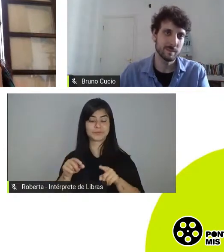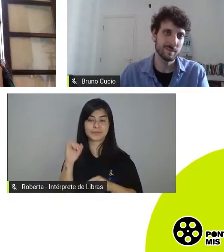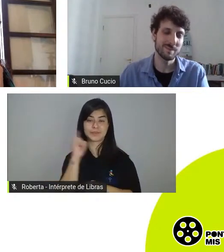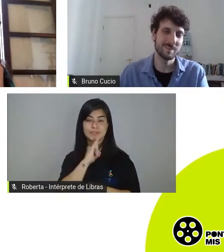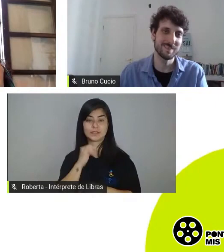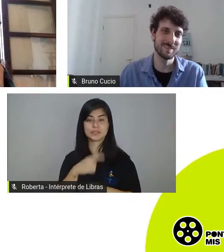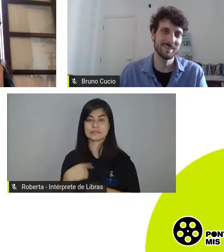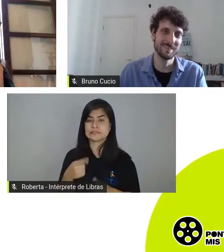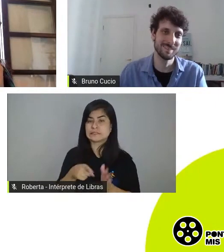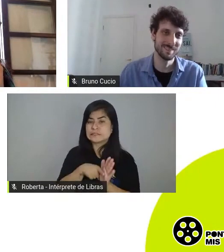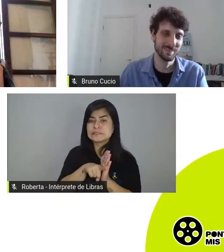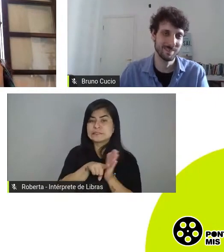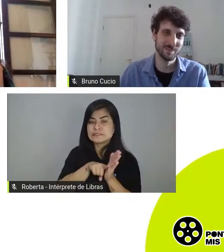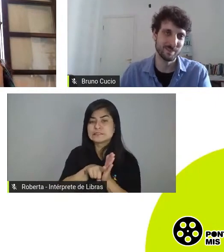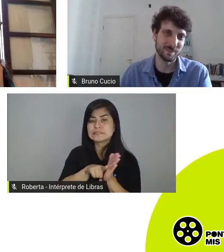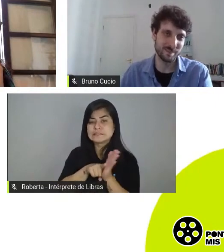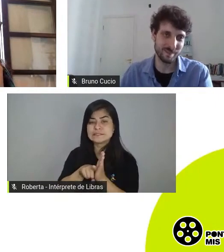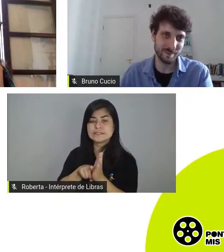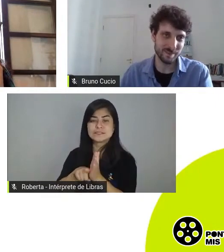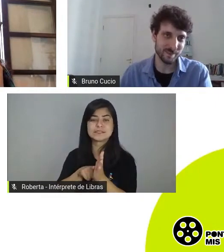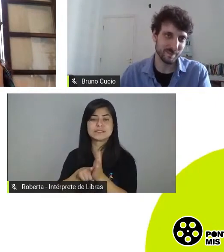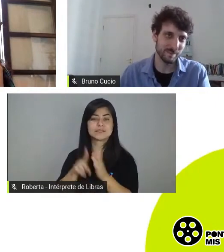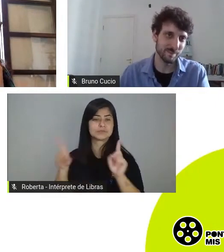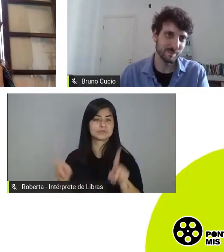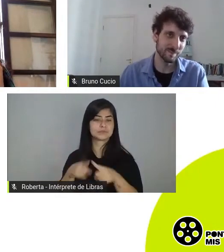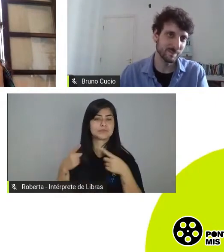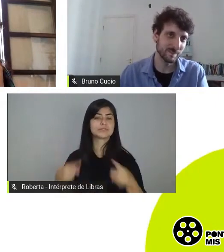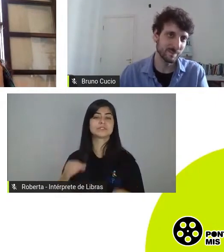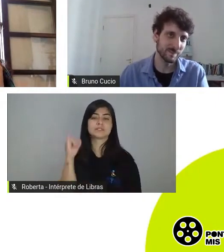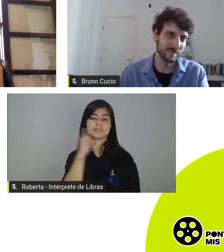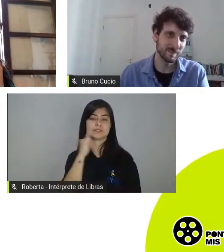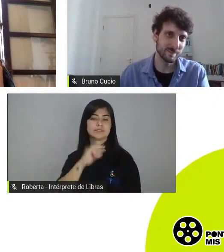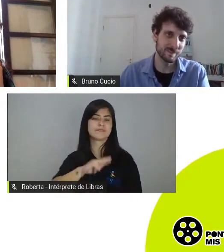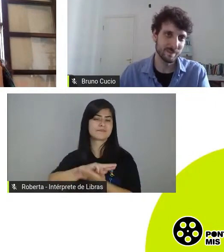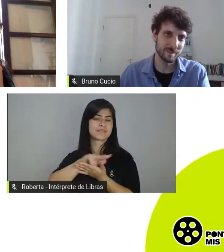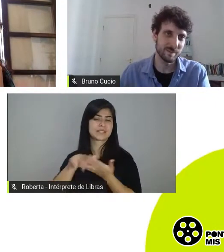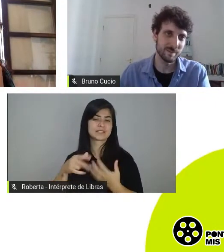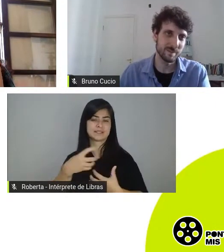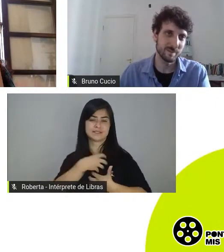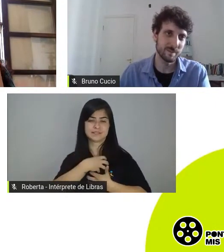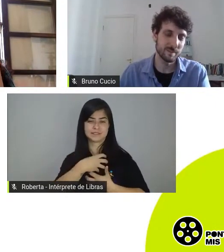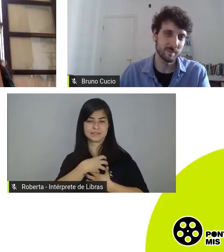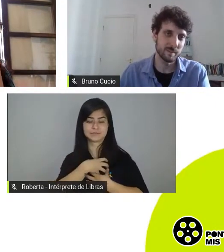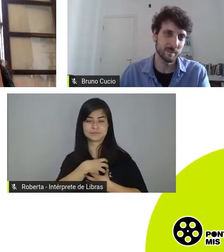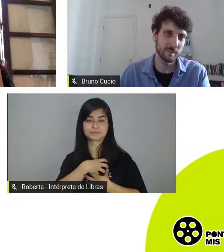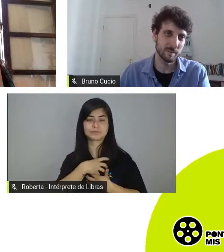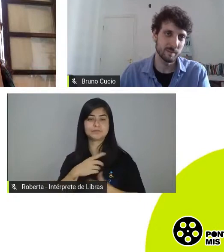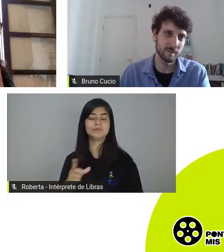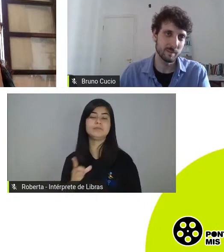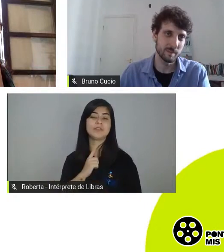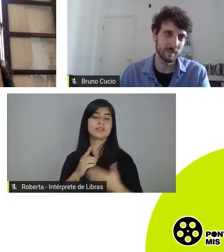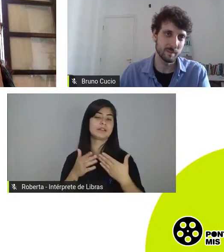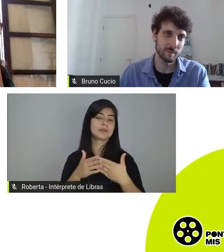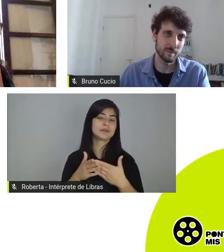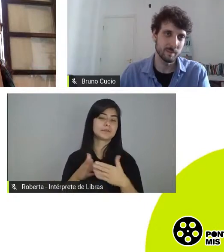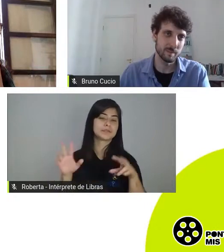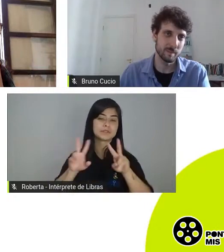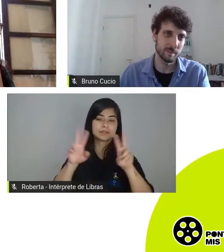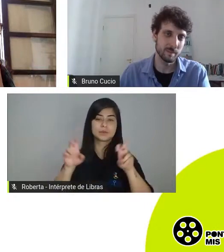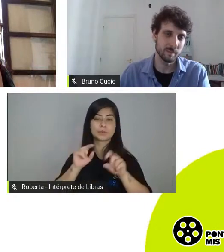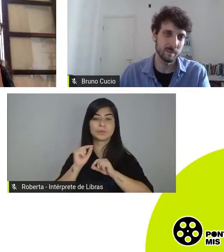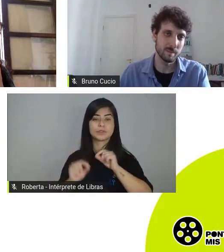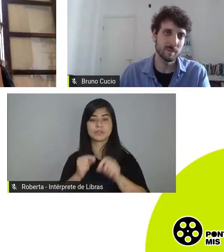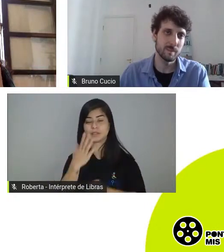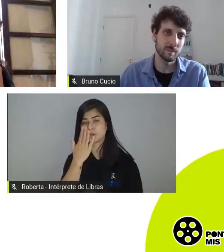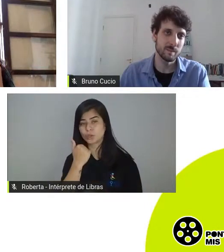Léo Inquim, de músicas italianas de vários estilos, né? Então tem aquela abertura, o Piano de Comer, com